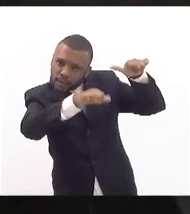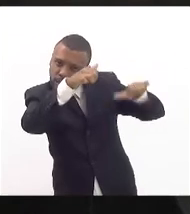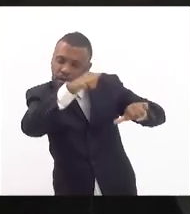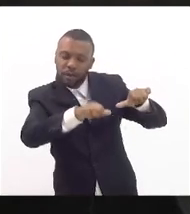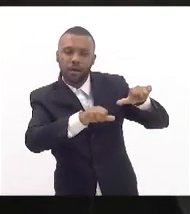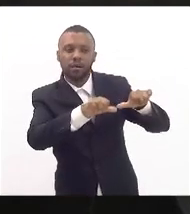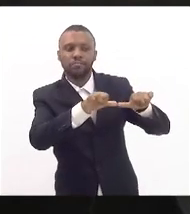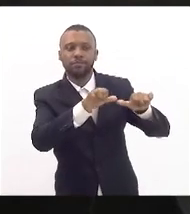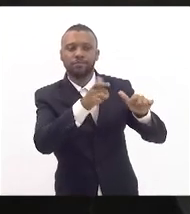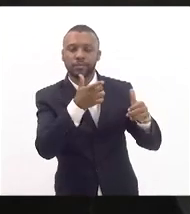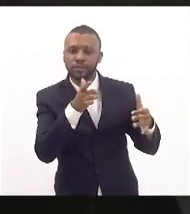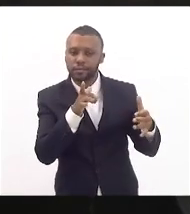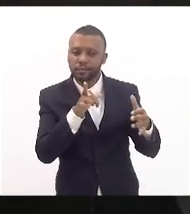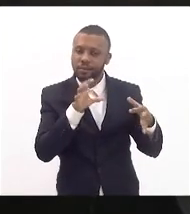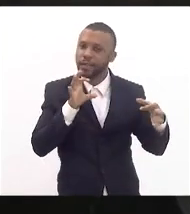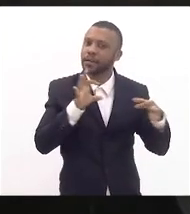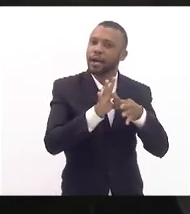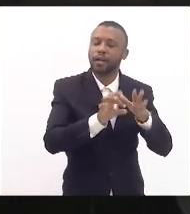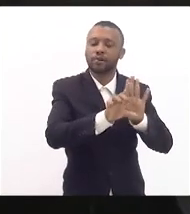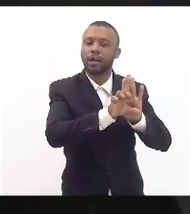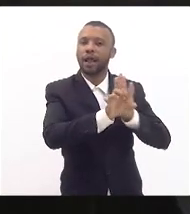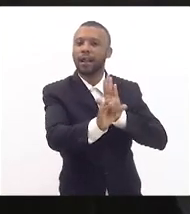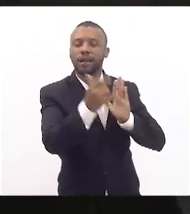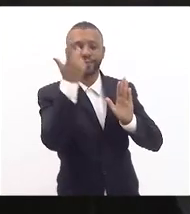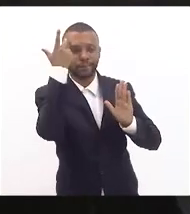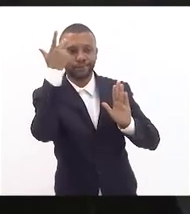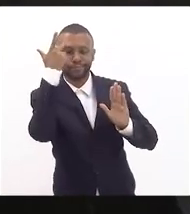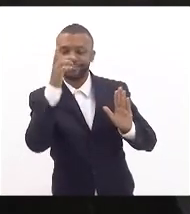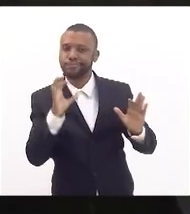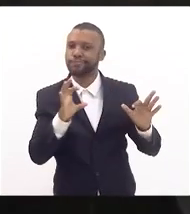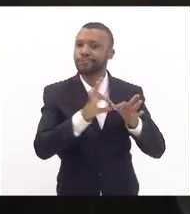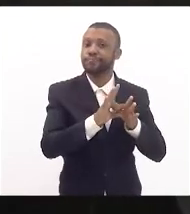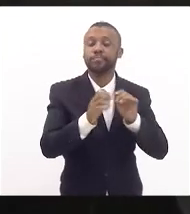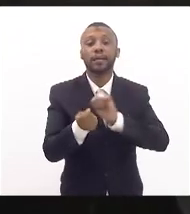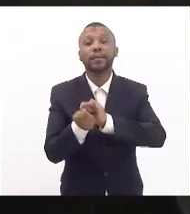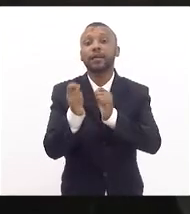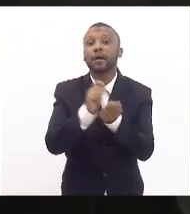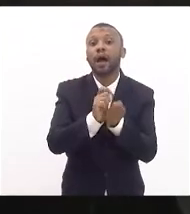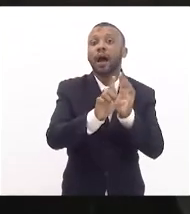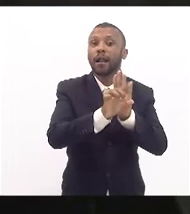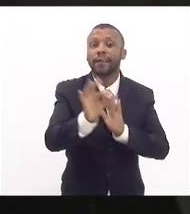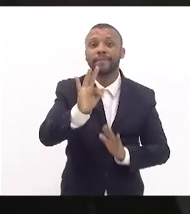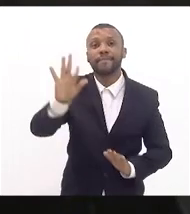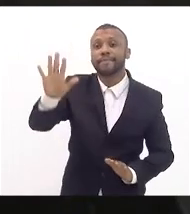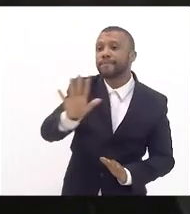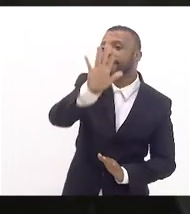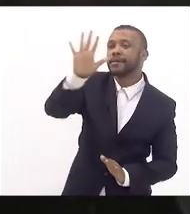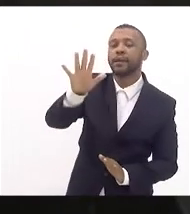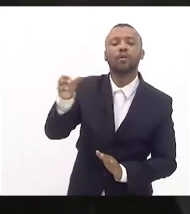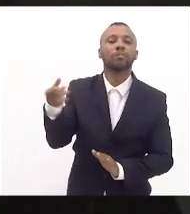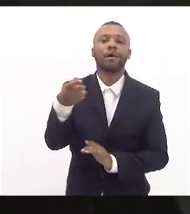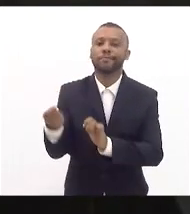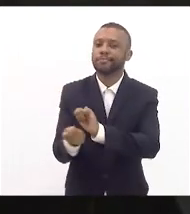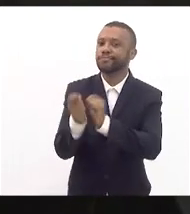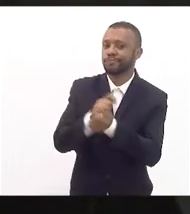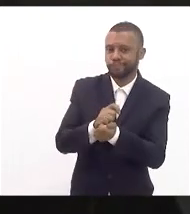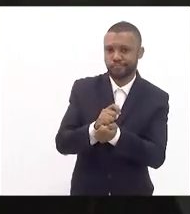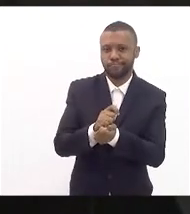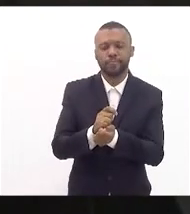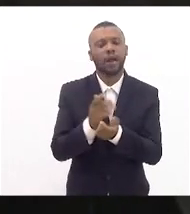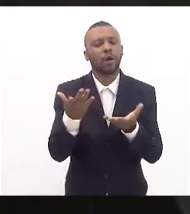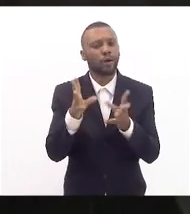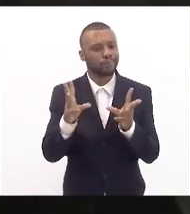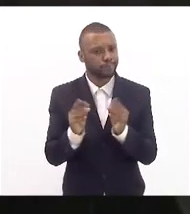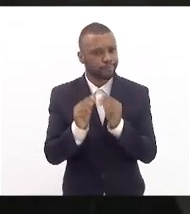sua própria legislação para se adequar à nova lei federal. E, para finalizar aqui,